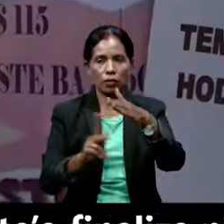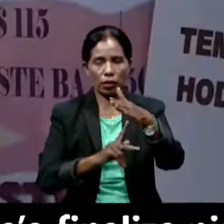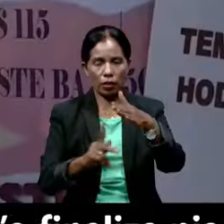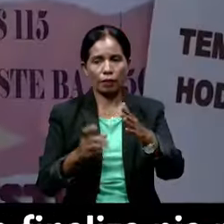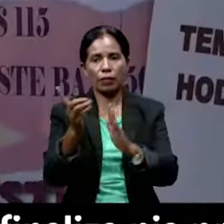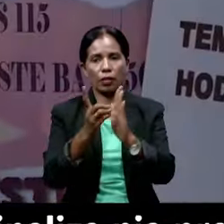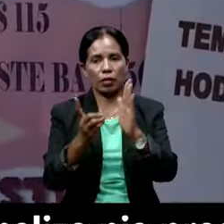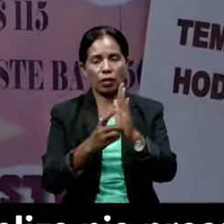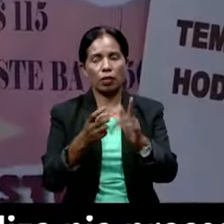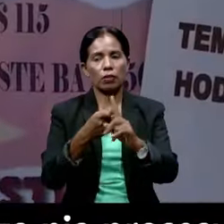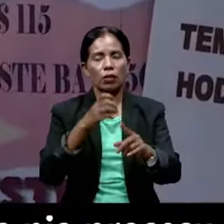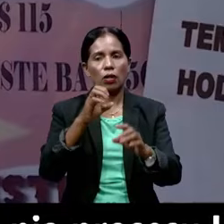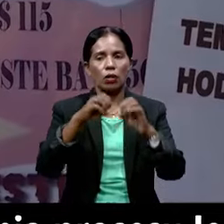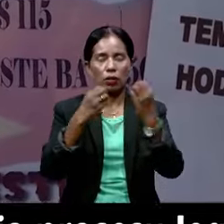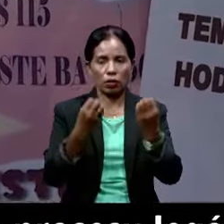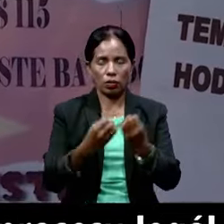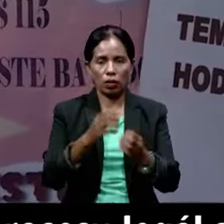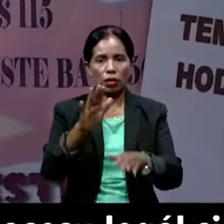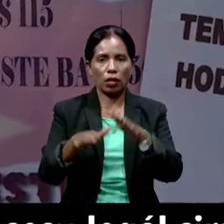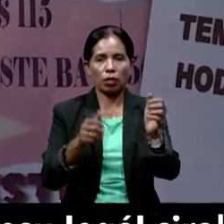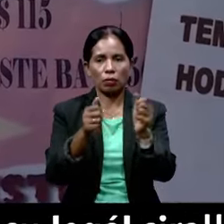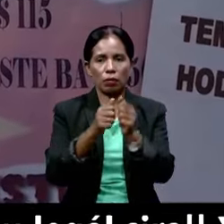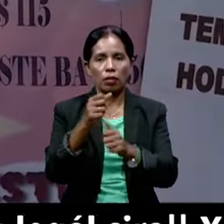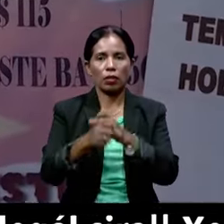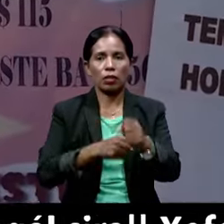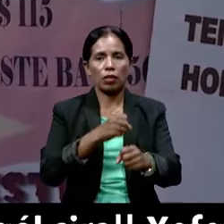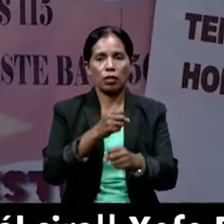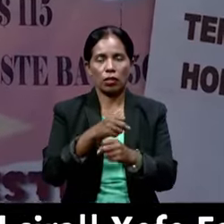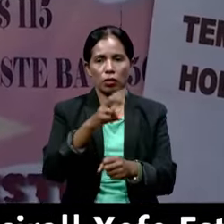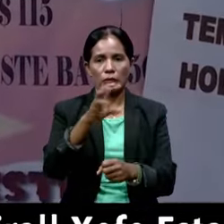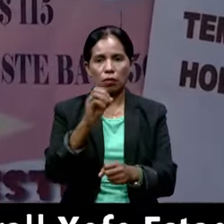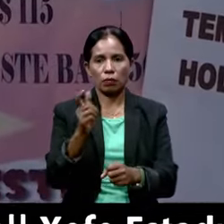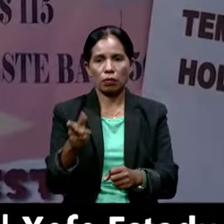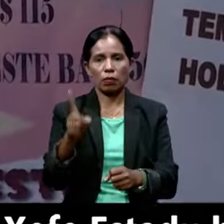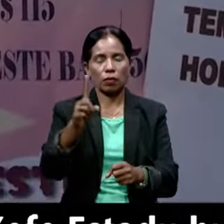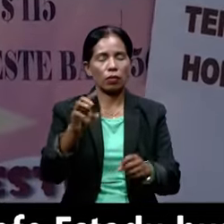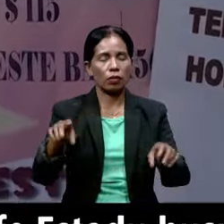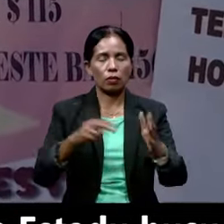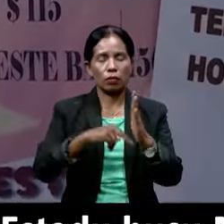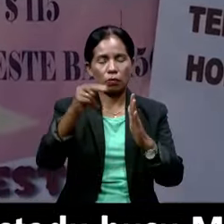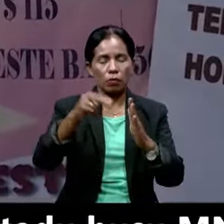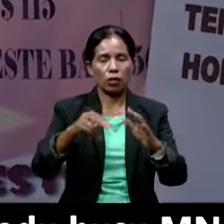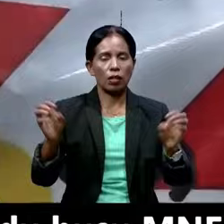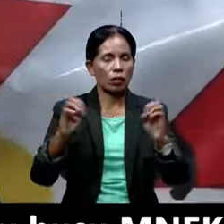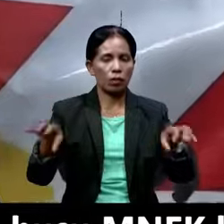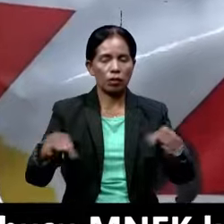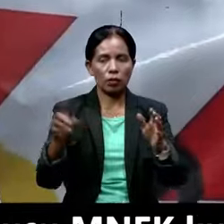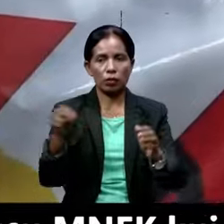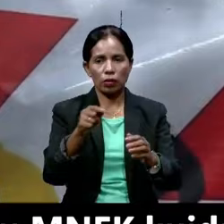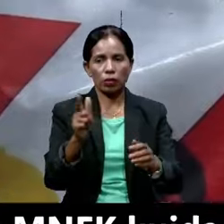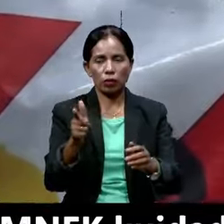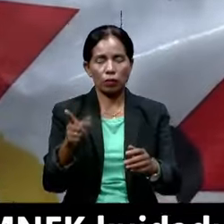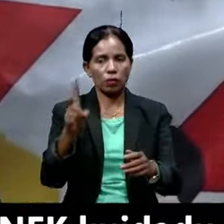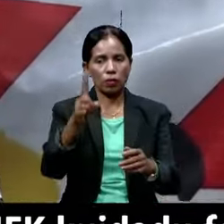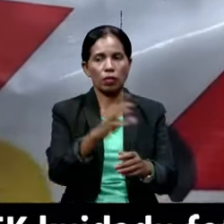sua organização não governamental lá o Hamoto. E a tinang riuroran restringida, número de desemprego e a Timor-Leste saiba por cento, rolu restringida recém, no